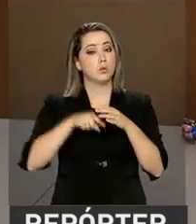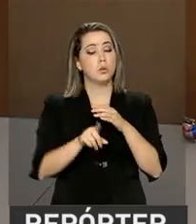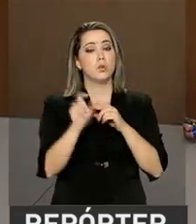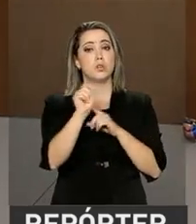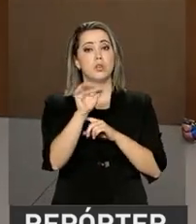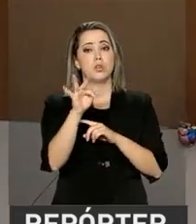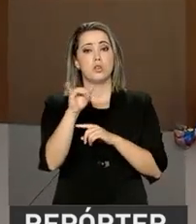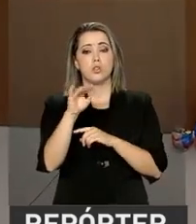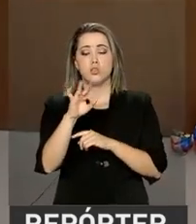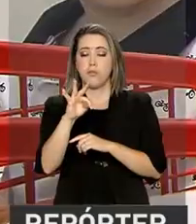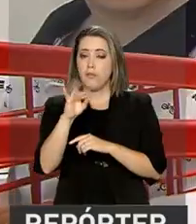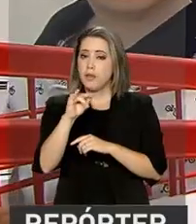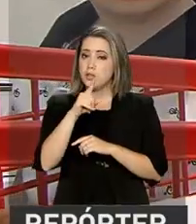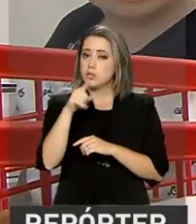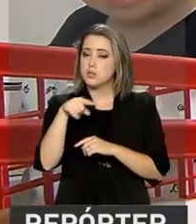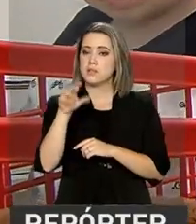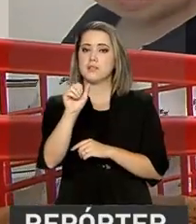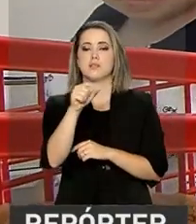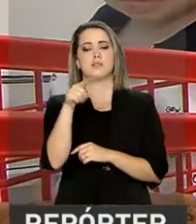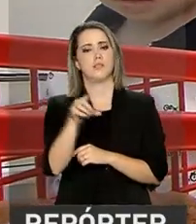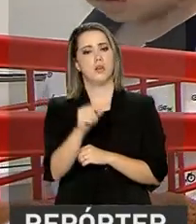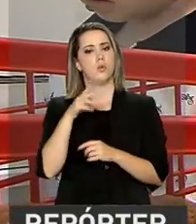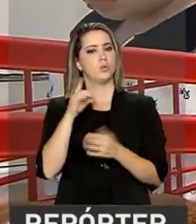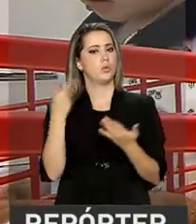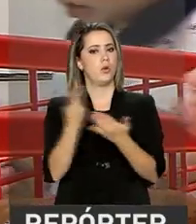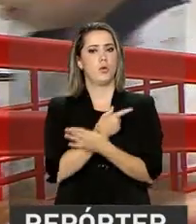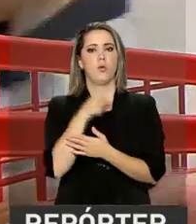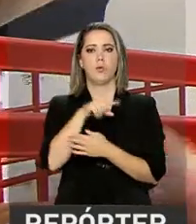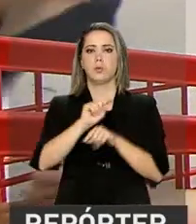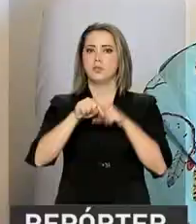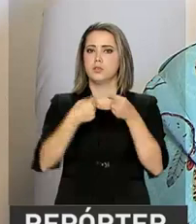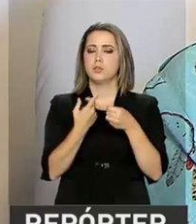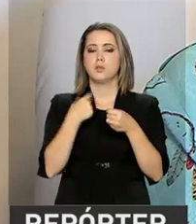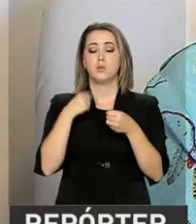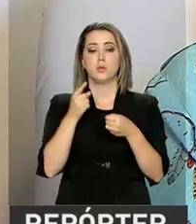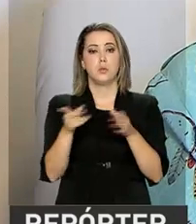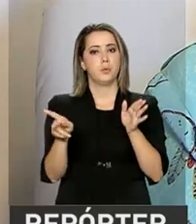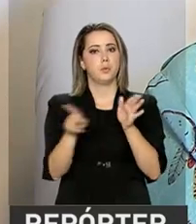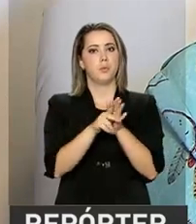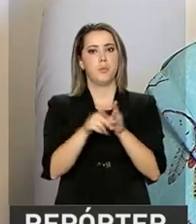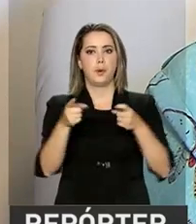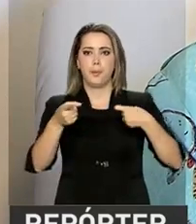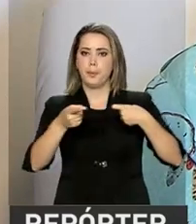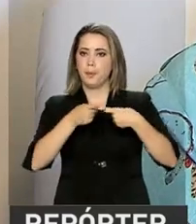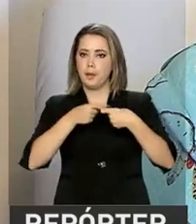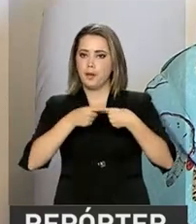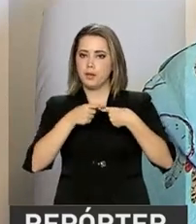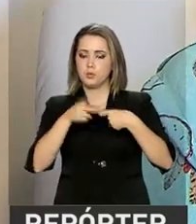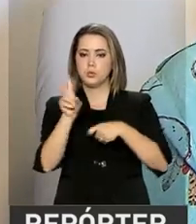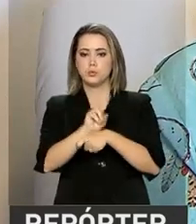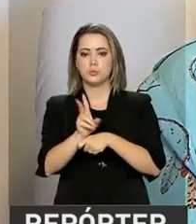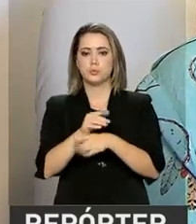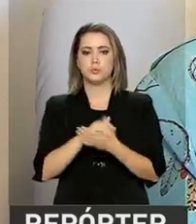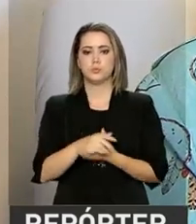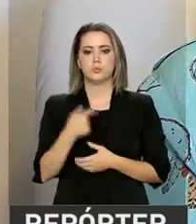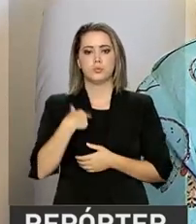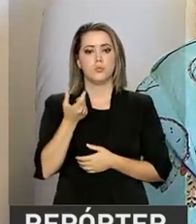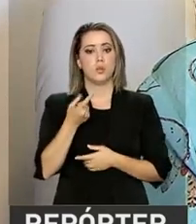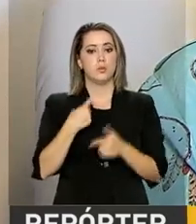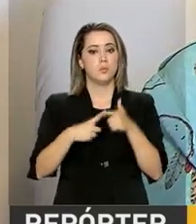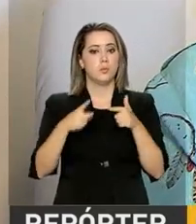e a tão sonhada gravidez só veio por meio de reprodução assistida eu tive um diagnóstico de endometriose